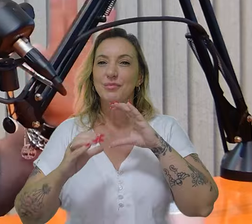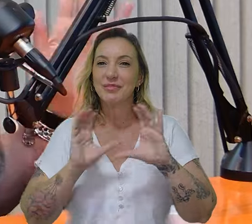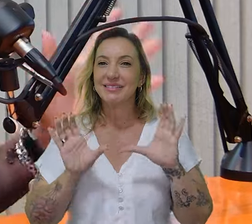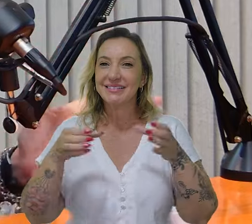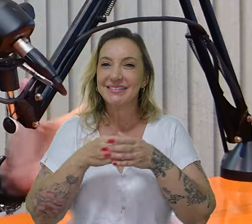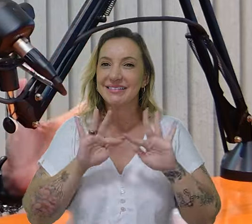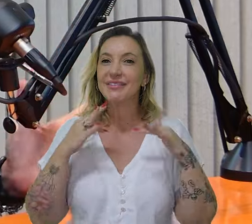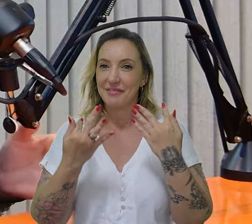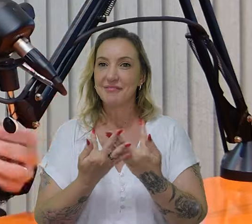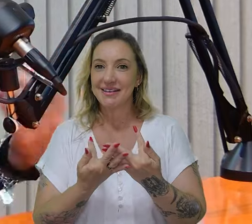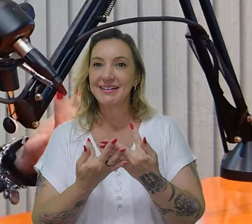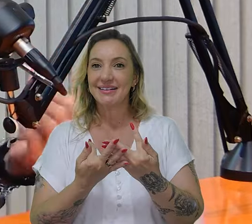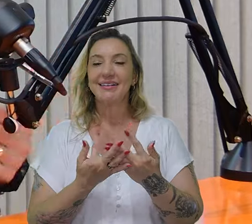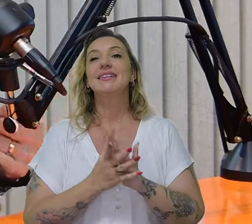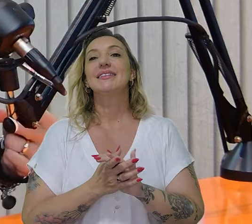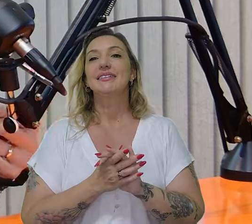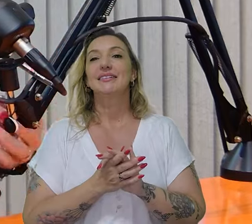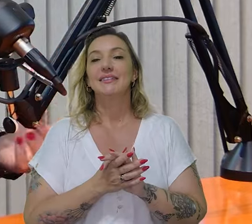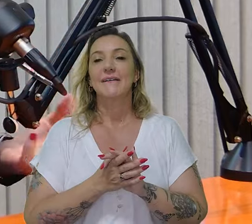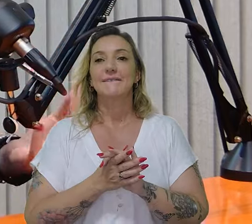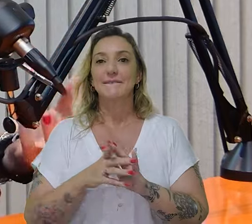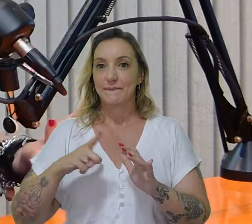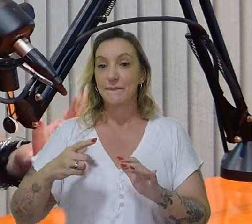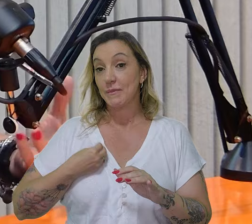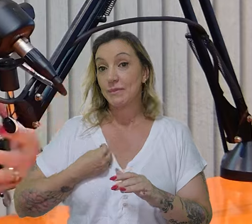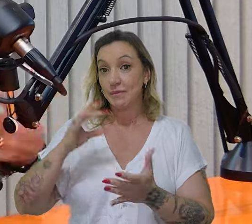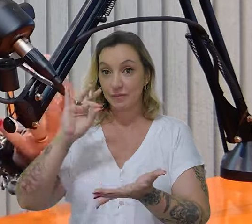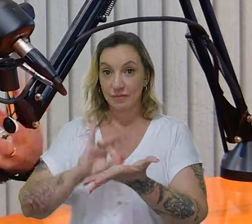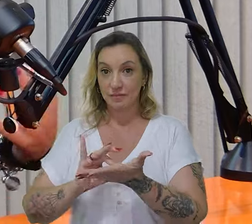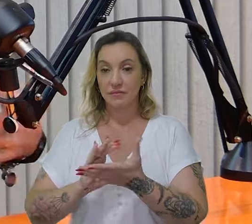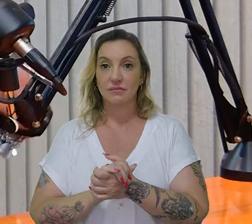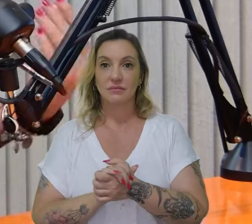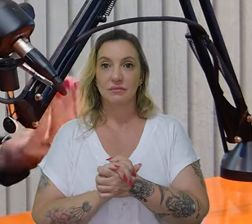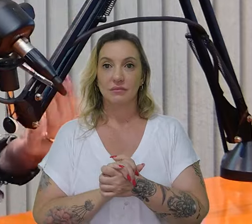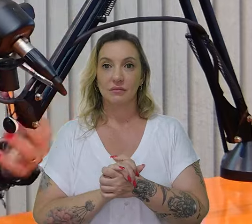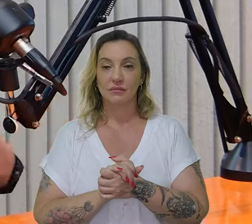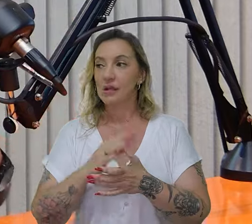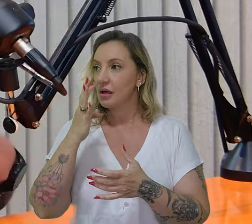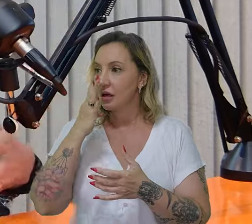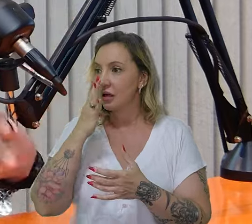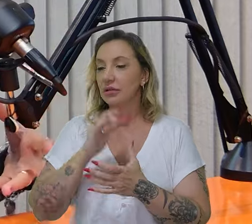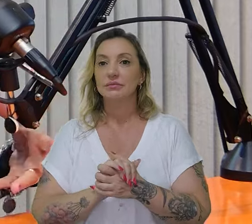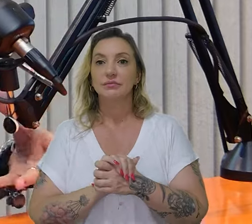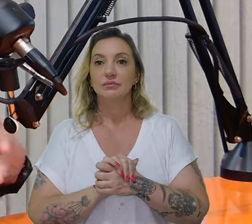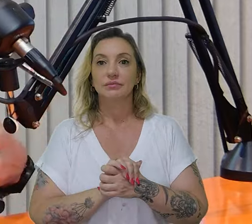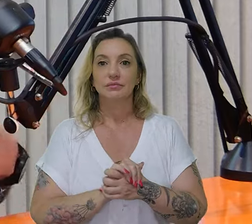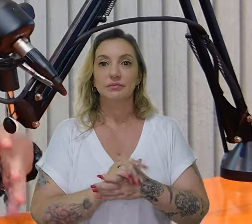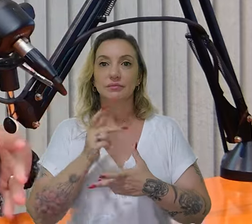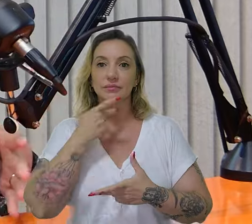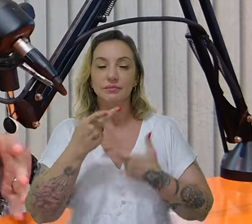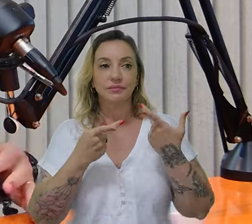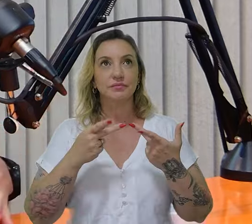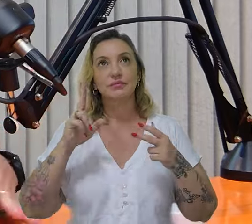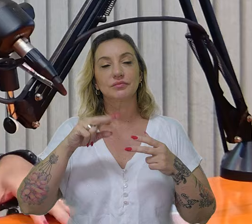essa família que que existe de verdade é é muito incrível você quando você fala para alguém de você